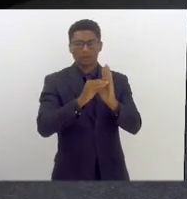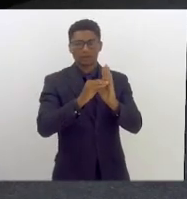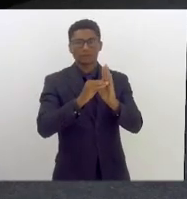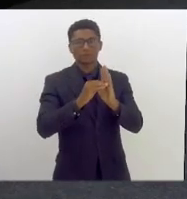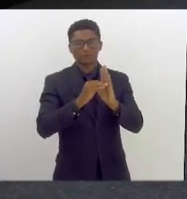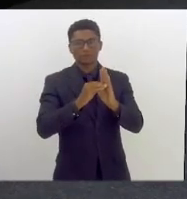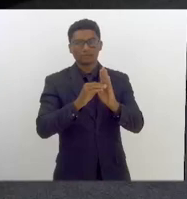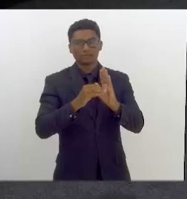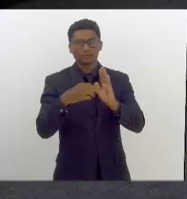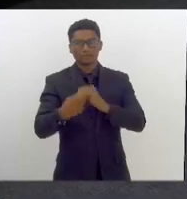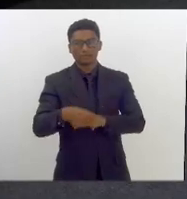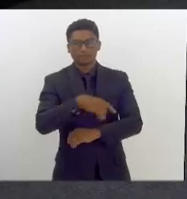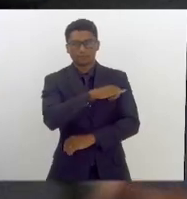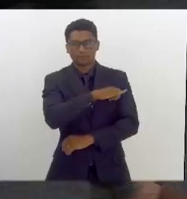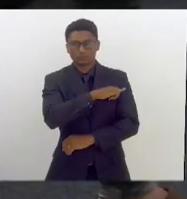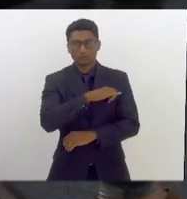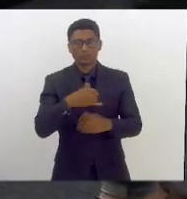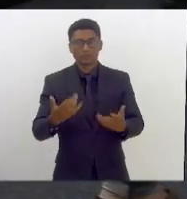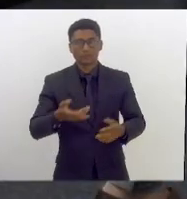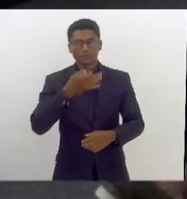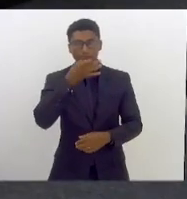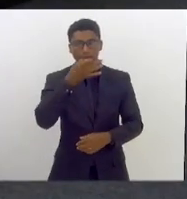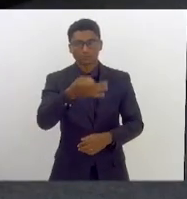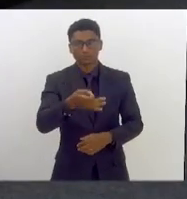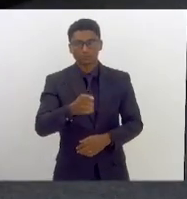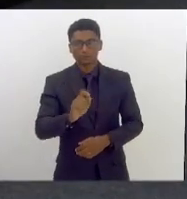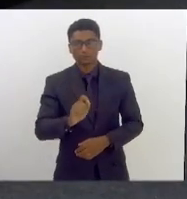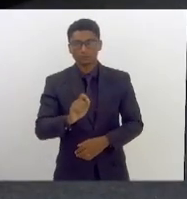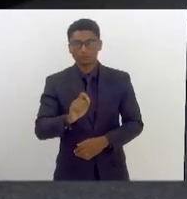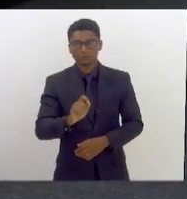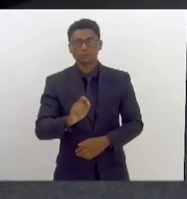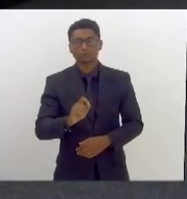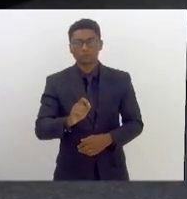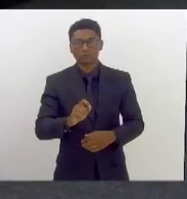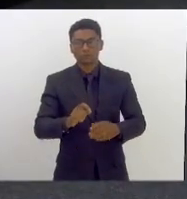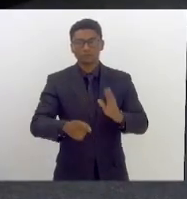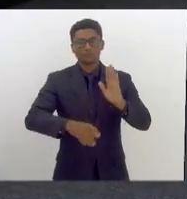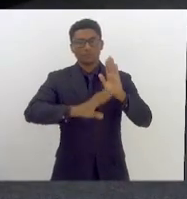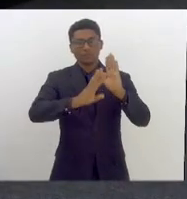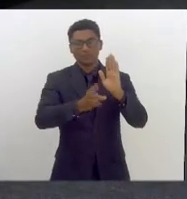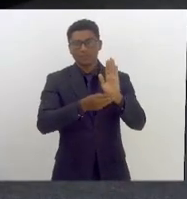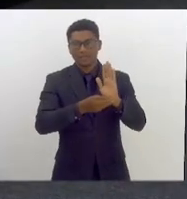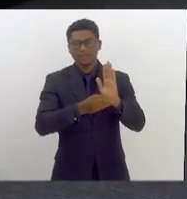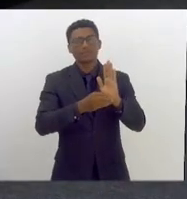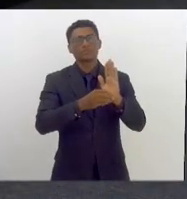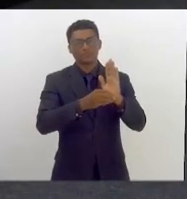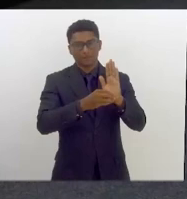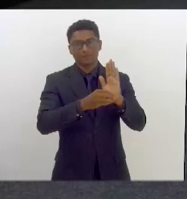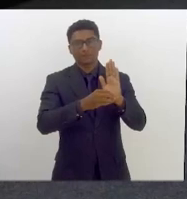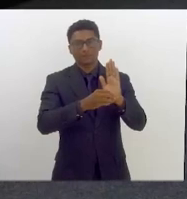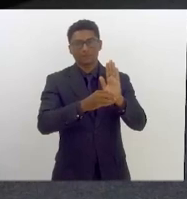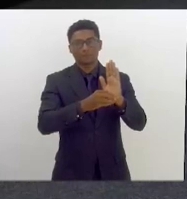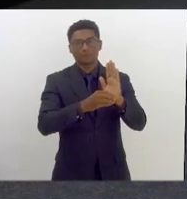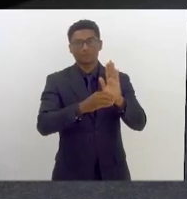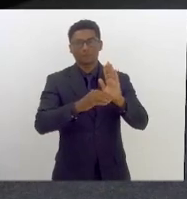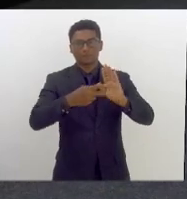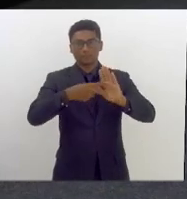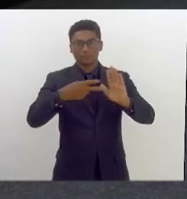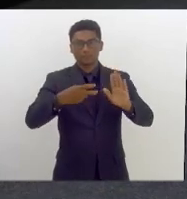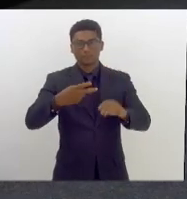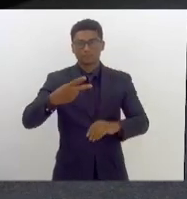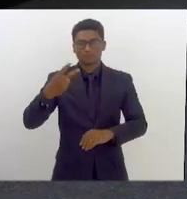Janeiro, o parecer é pela juridicidade com emendas. Suprime o artigo